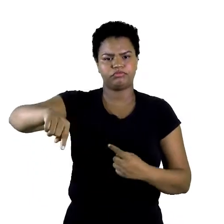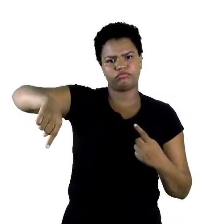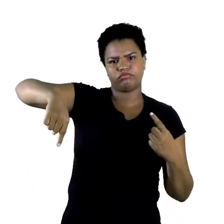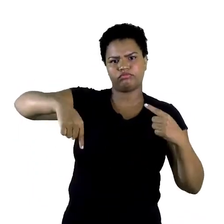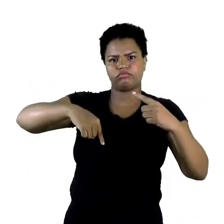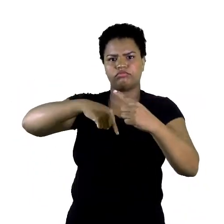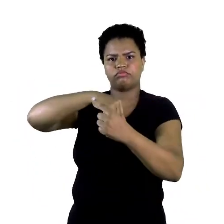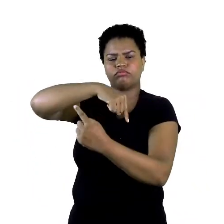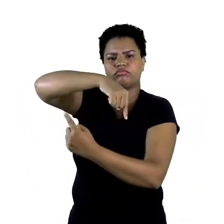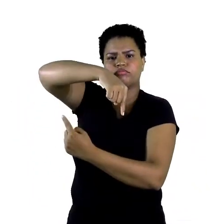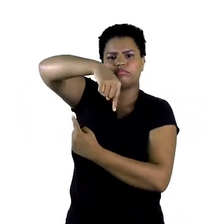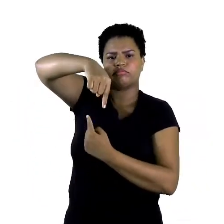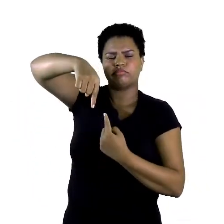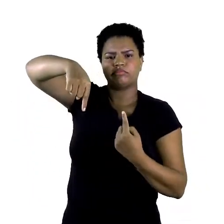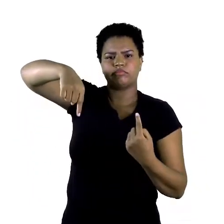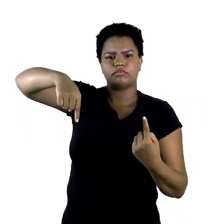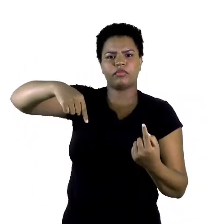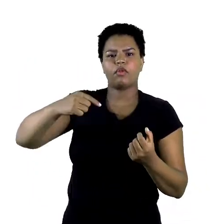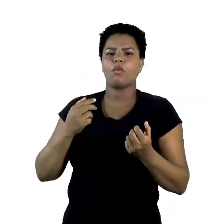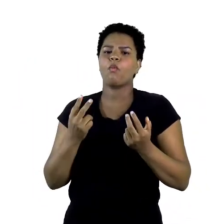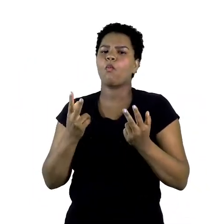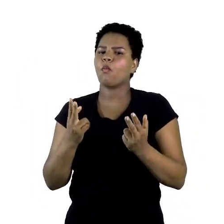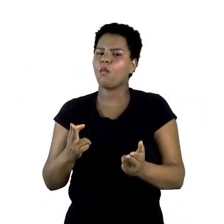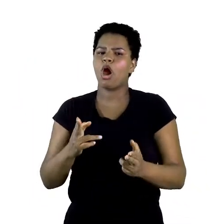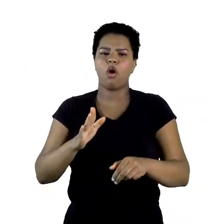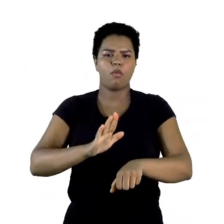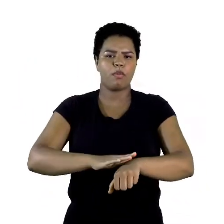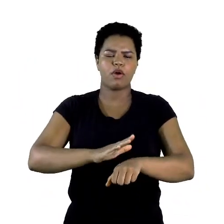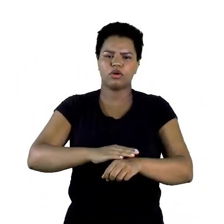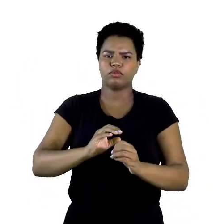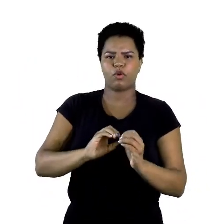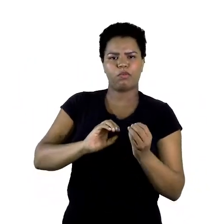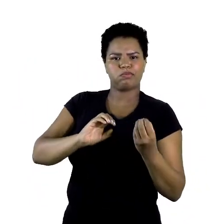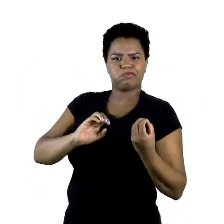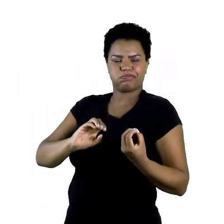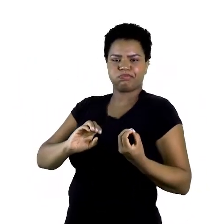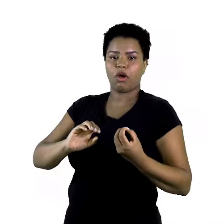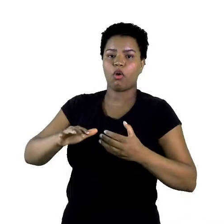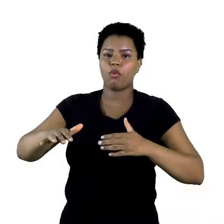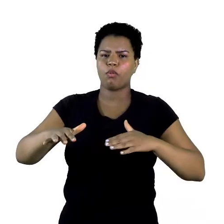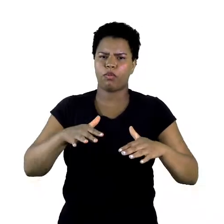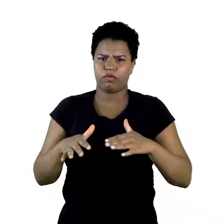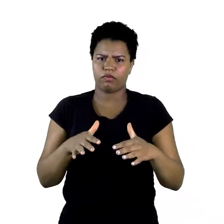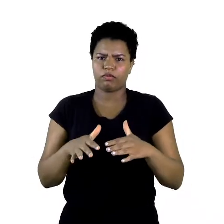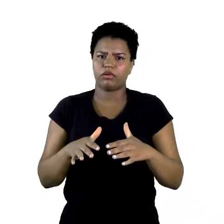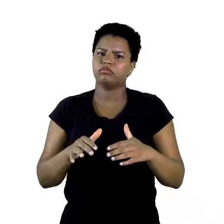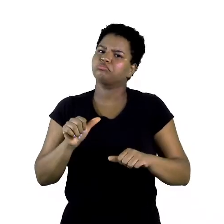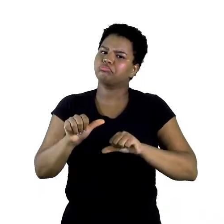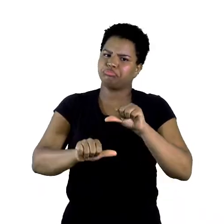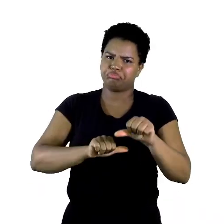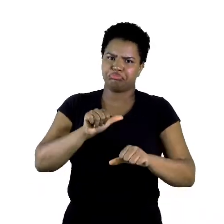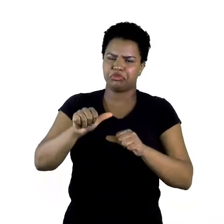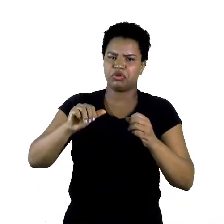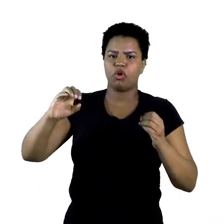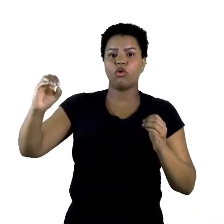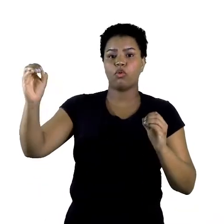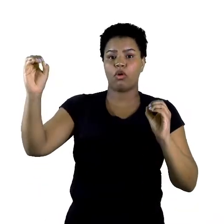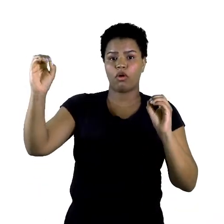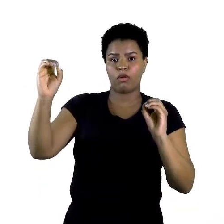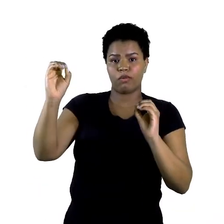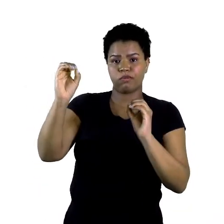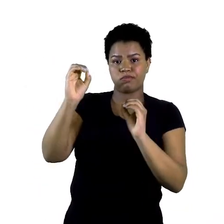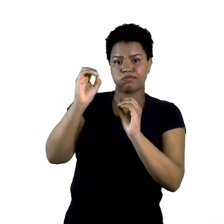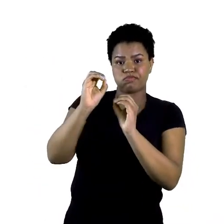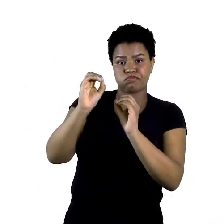ao mesmo tempo que a rotação. A velocidade do movimento altera-se conforme a Terra aproxima-se ou distancia